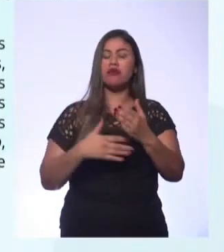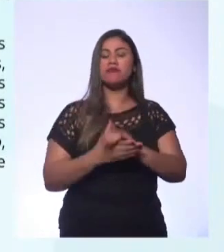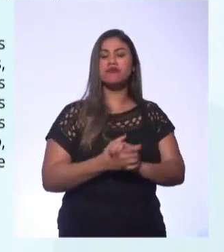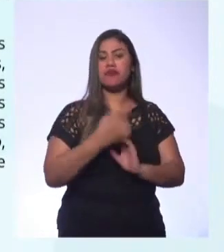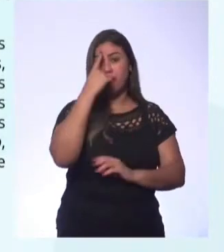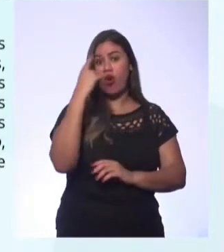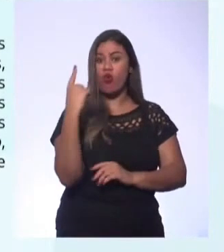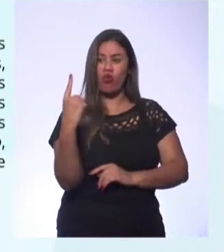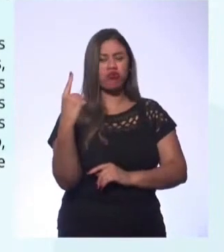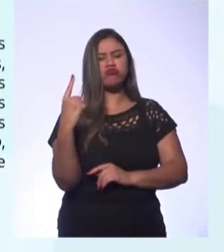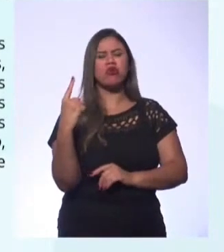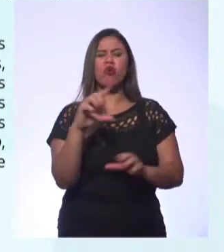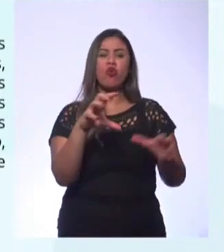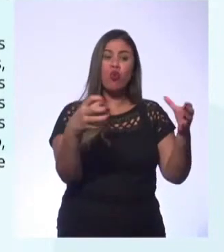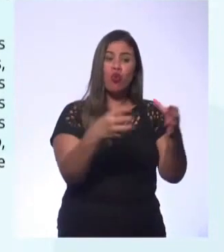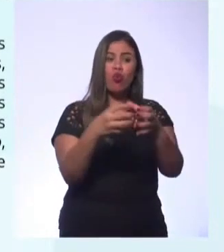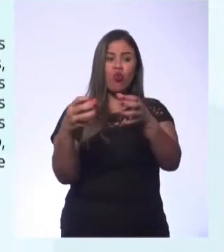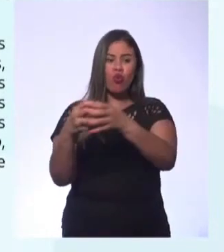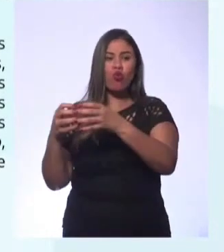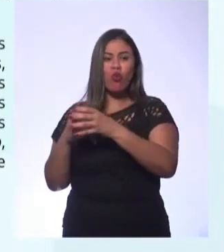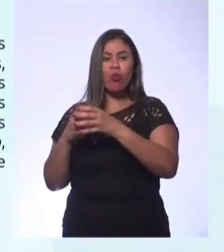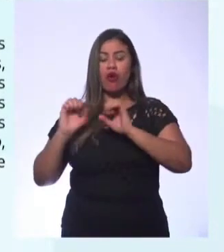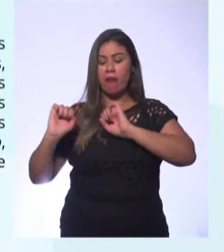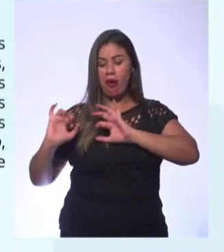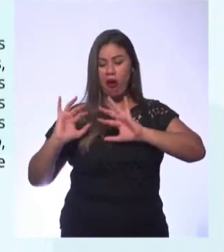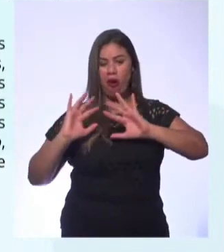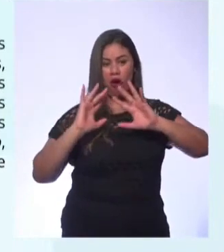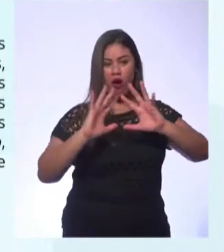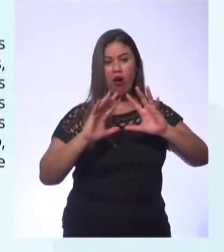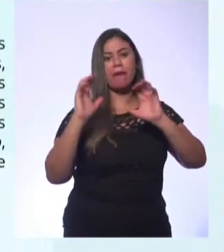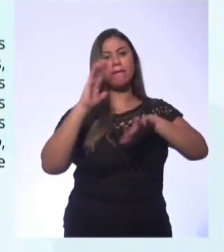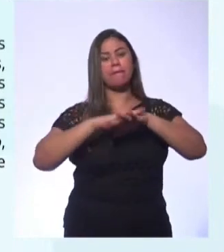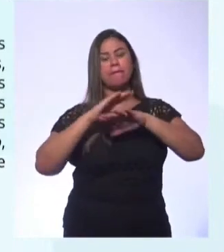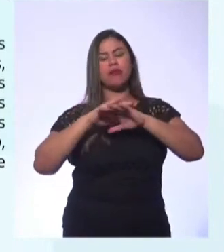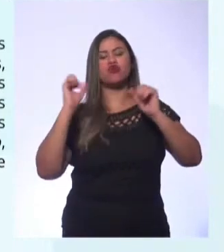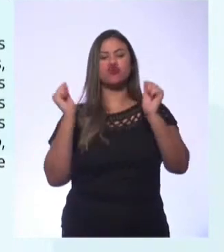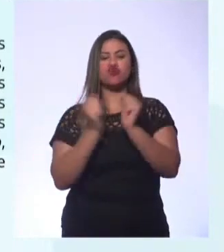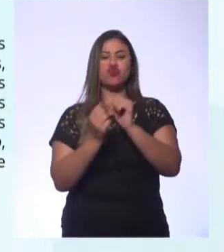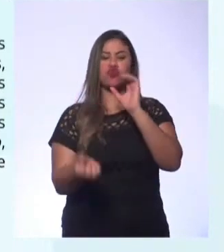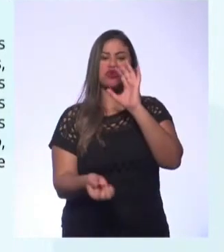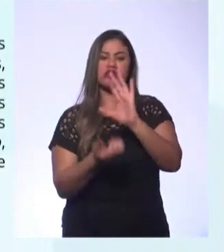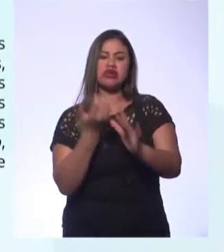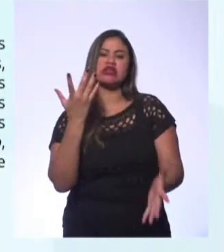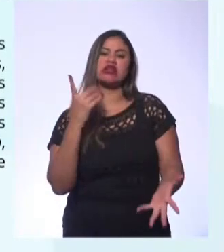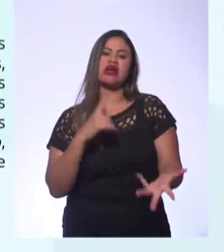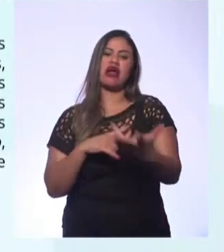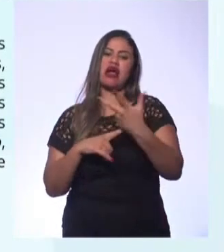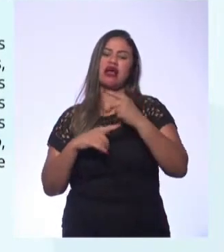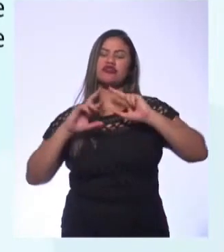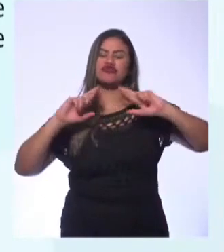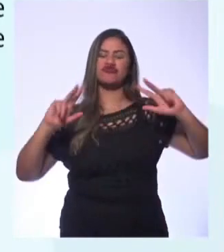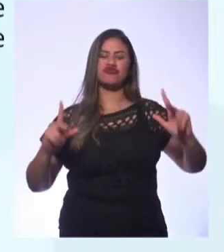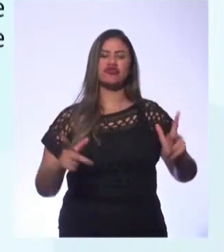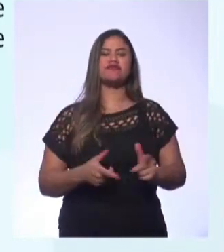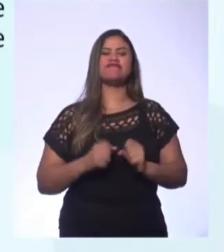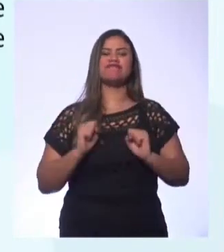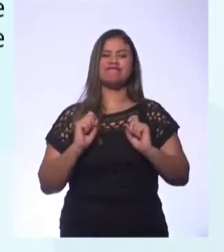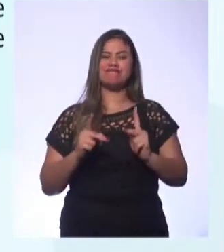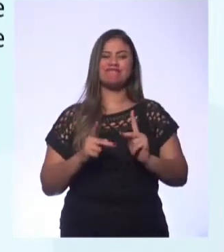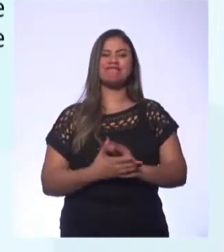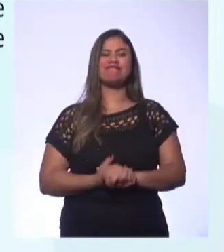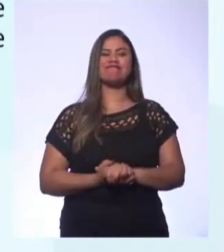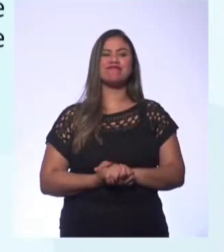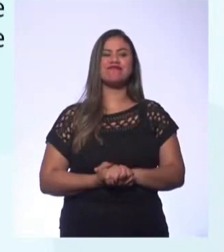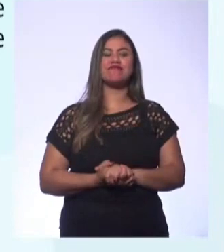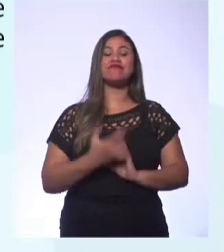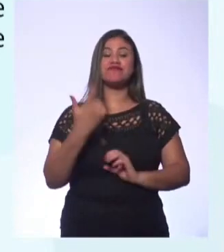pessoa, né, são coletivos. Vários artistas juntos fazendo ali uma obra, né, diferenciada aí, tá bom?